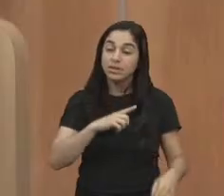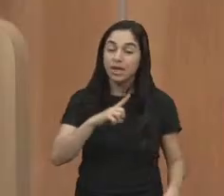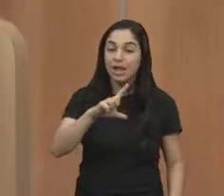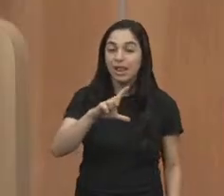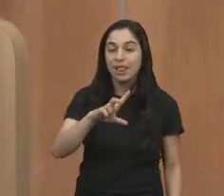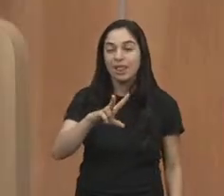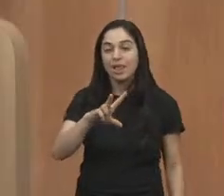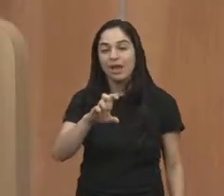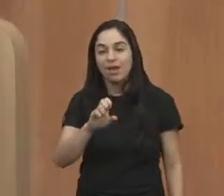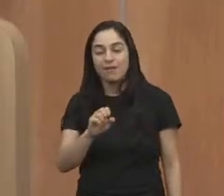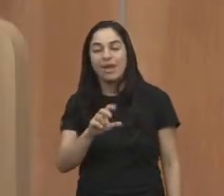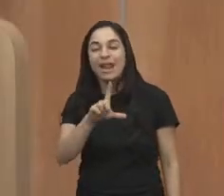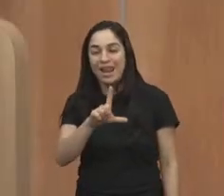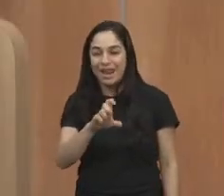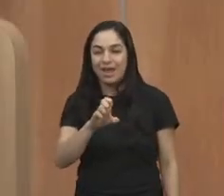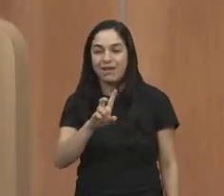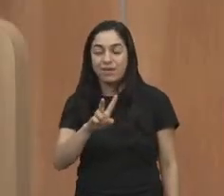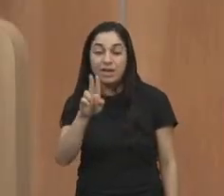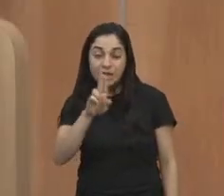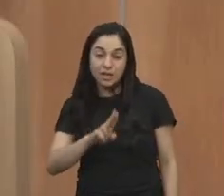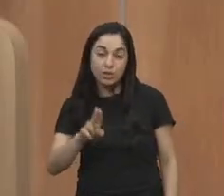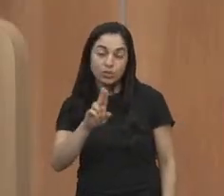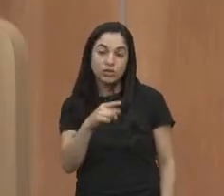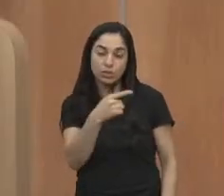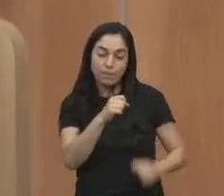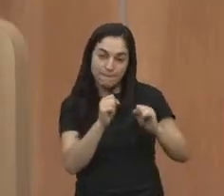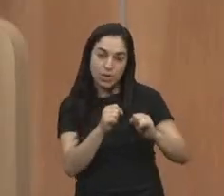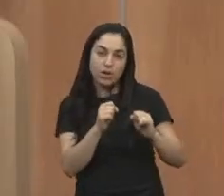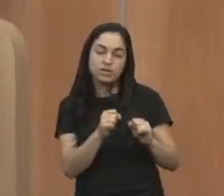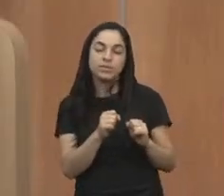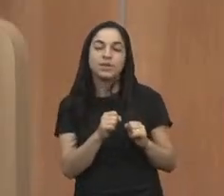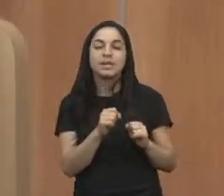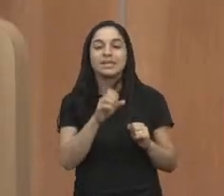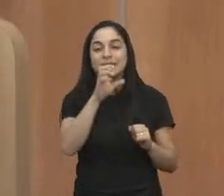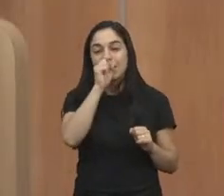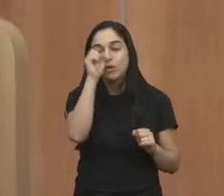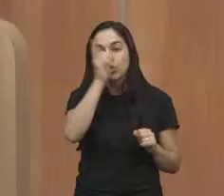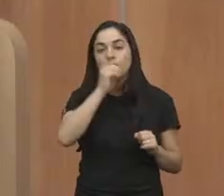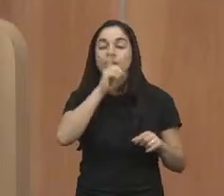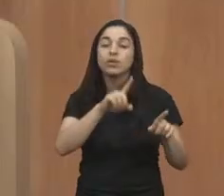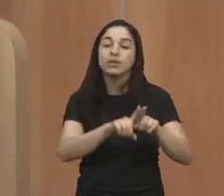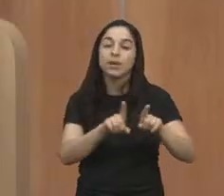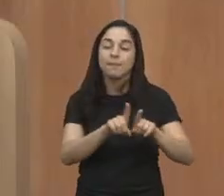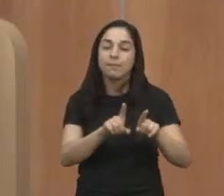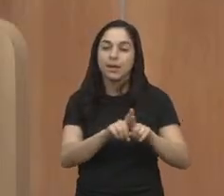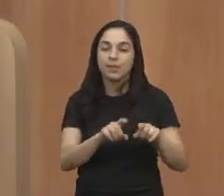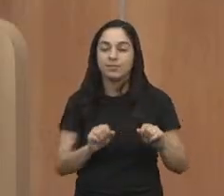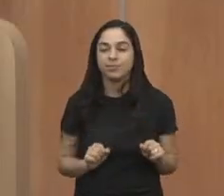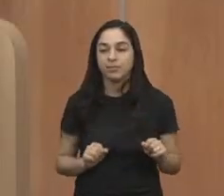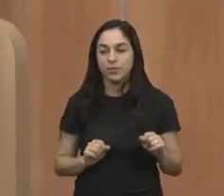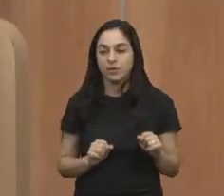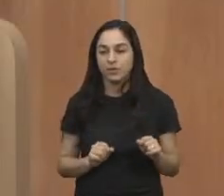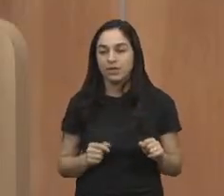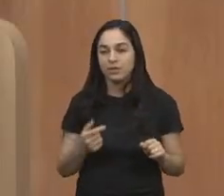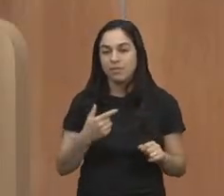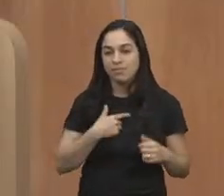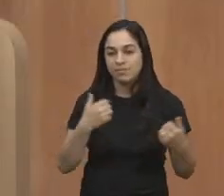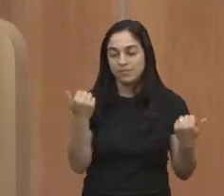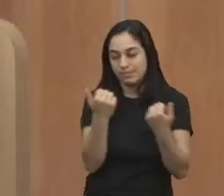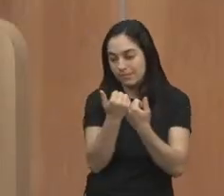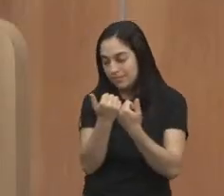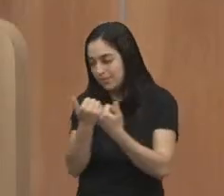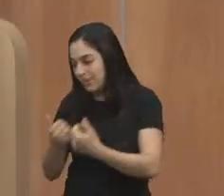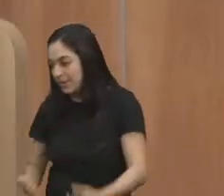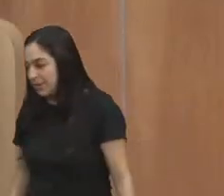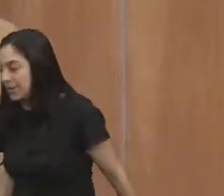sábado e domingo, para atender toda a população aqui de Jacareí. Convoco a todos os munícipes que estão nos